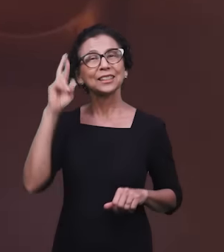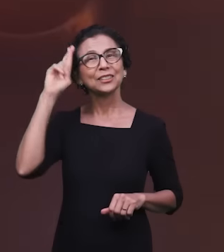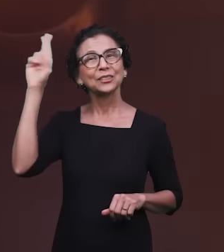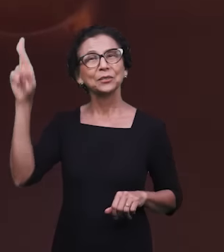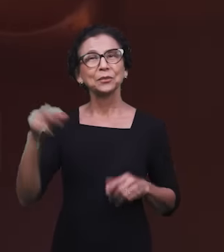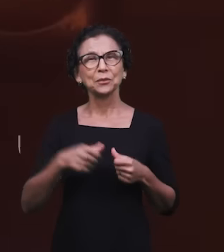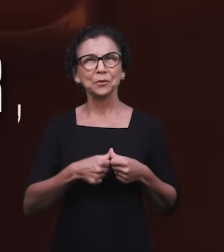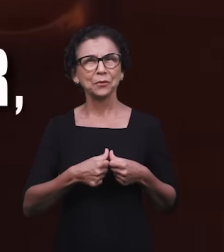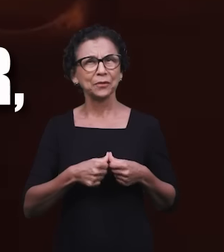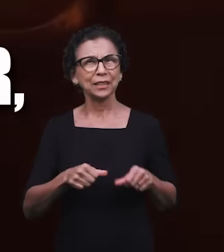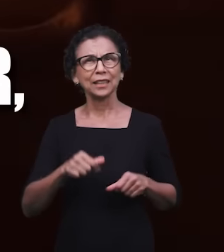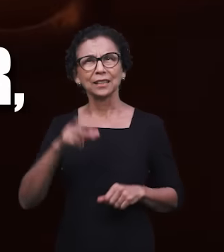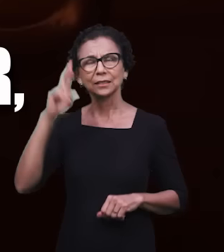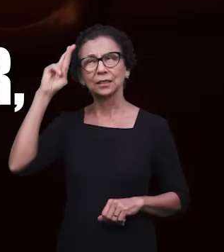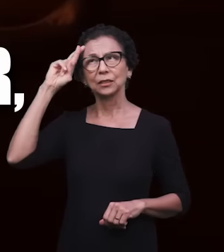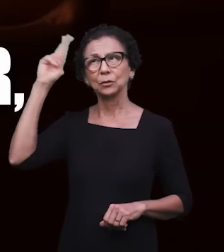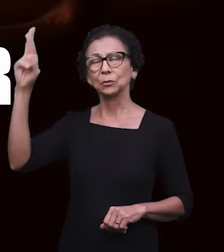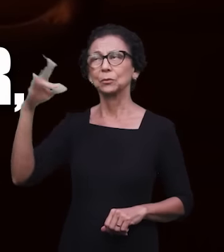Fica,